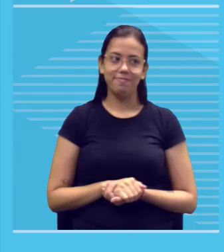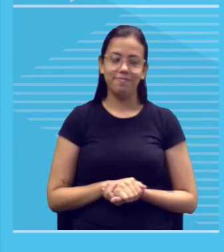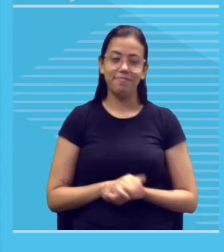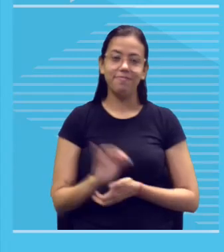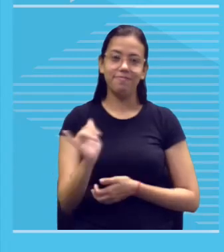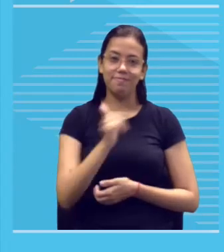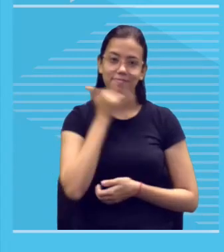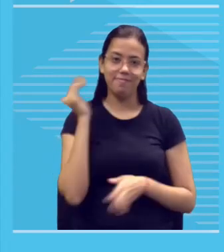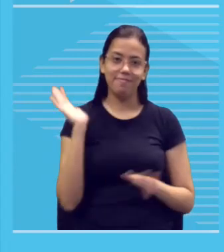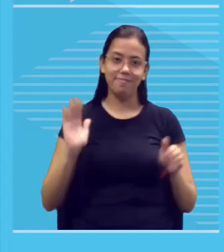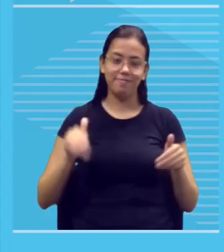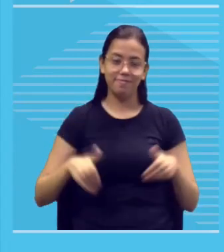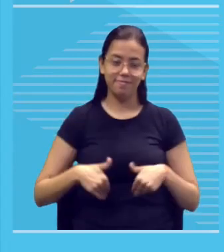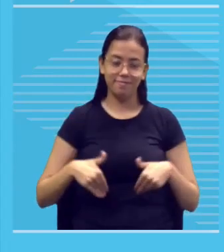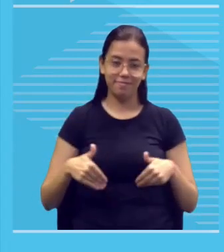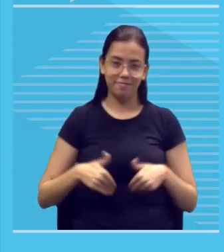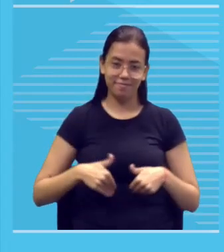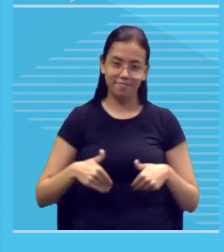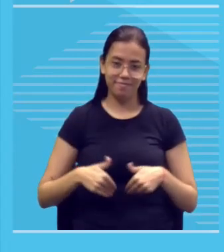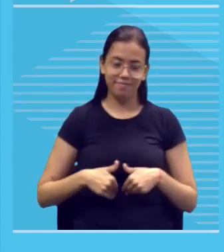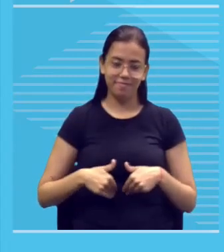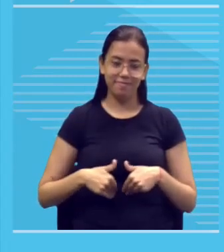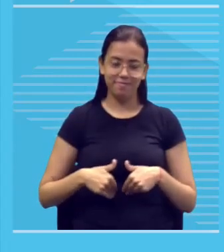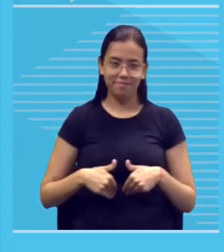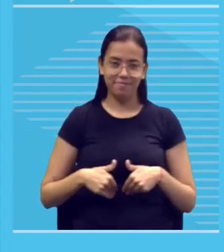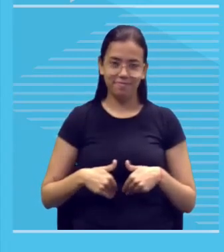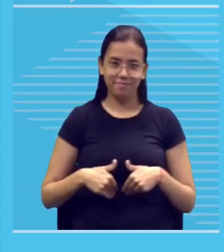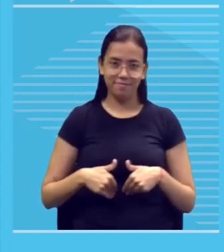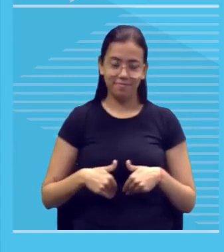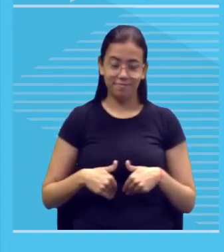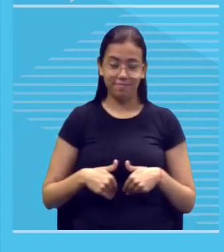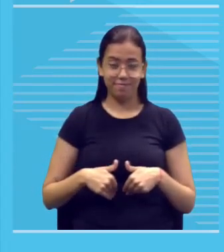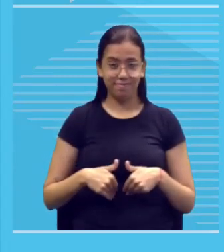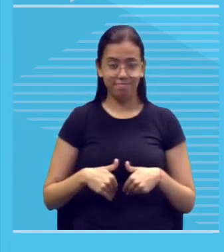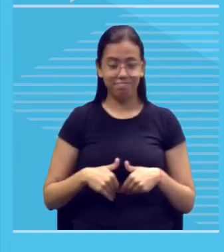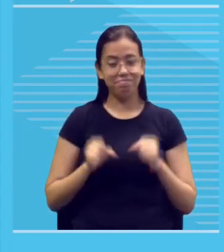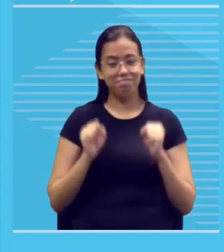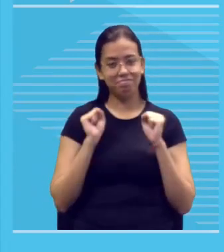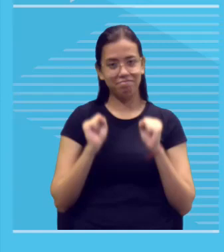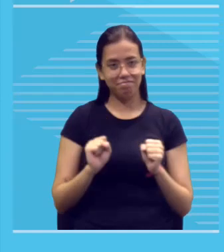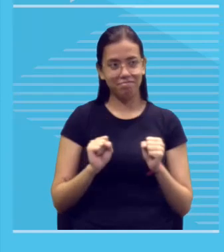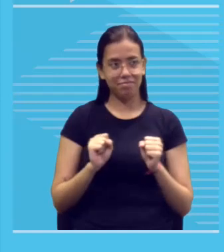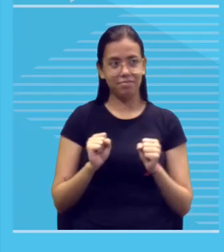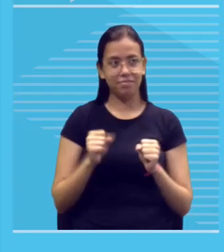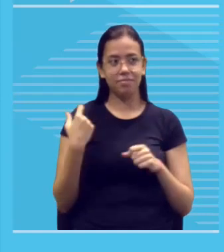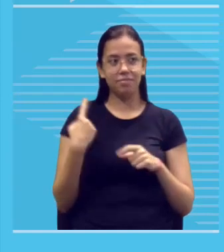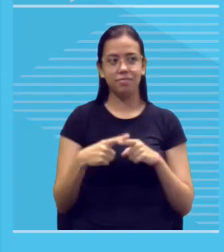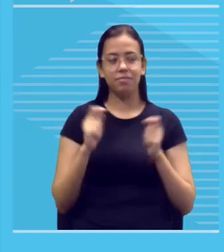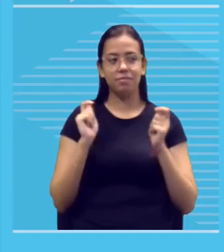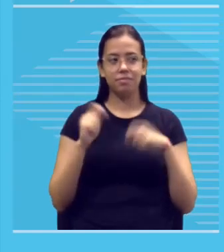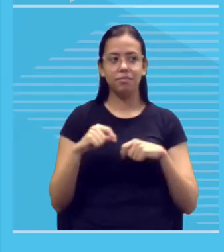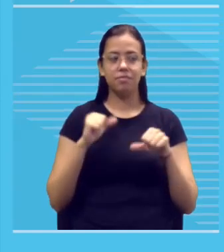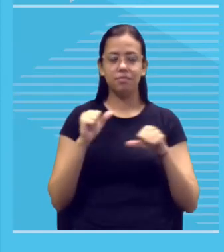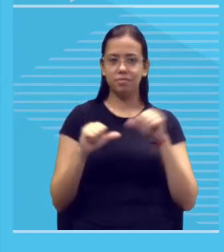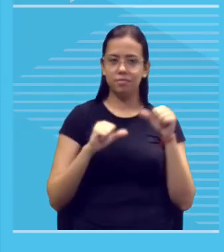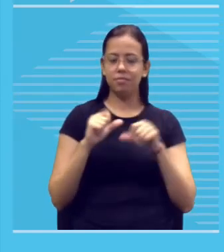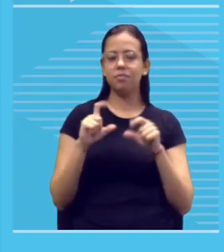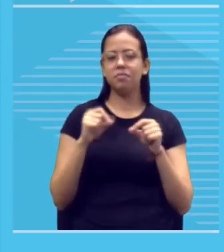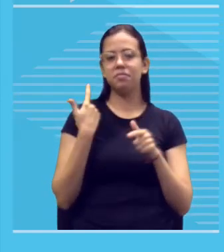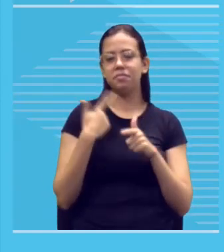dependendo da Fome dessas três pessoas dá certo pessoal você pode transformar isso num problema